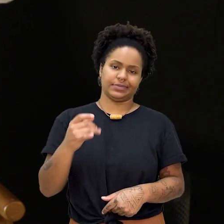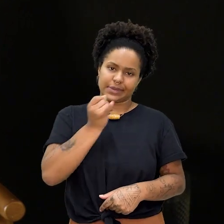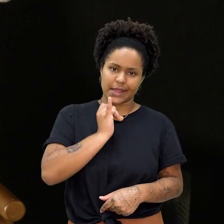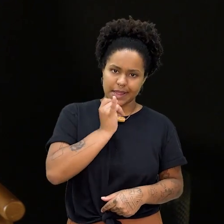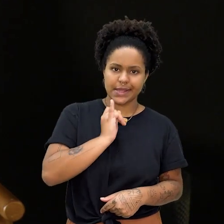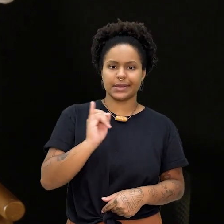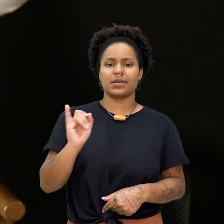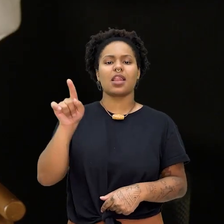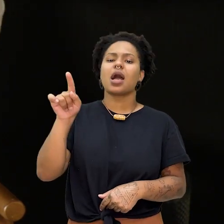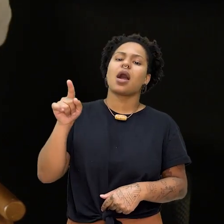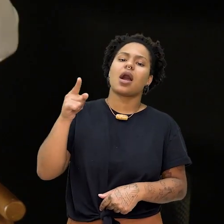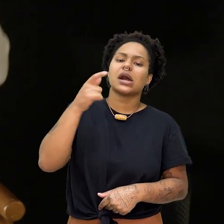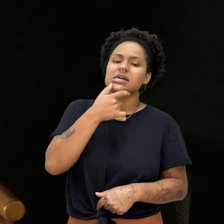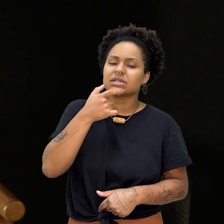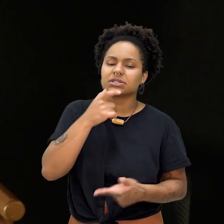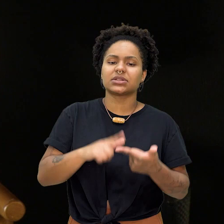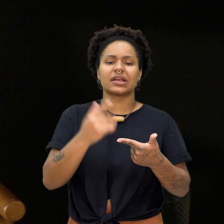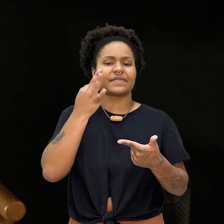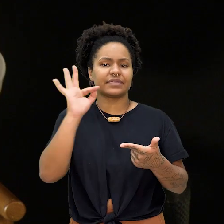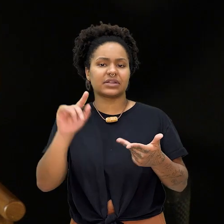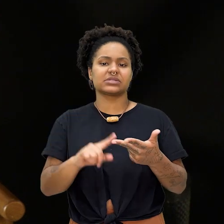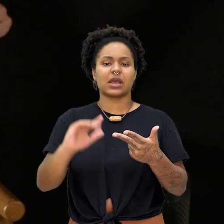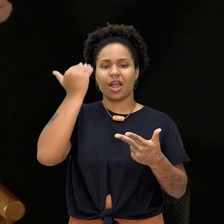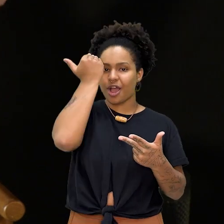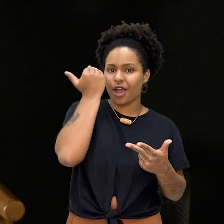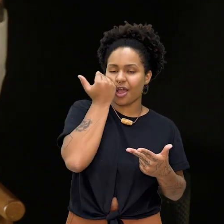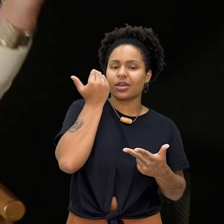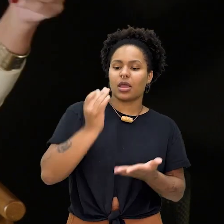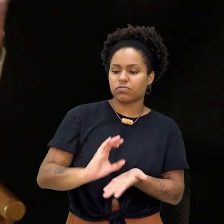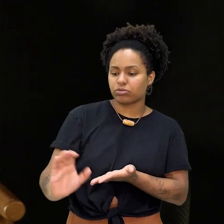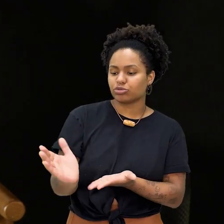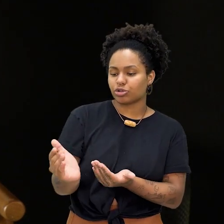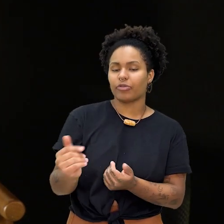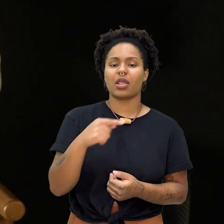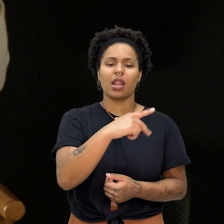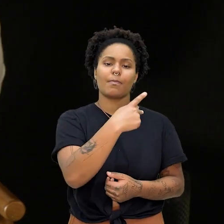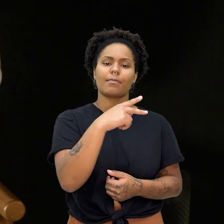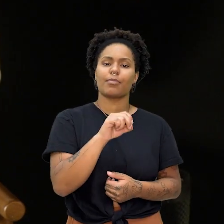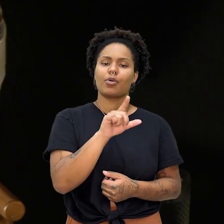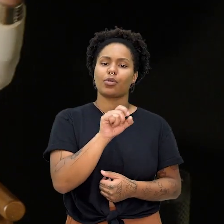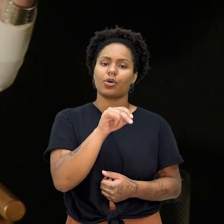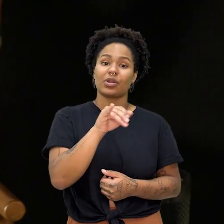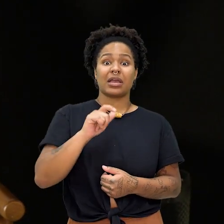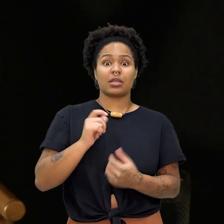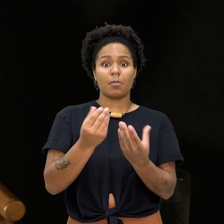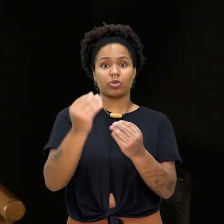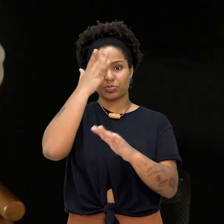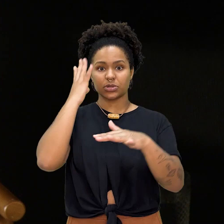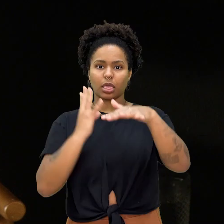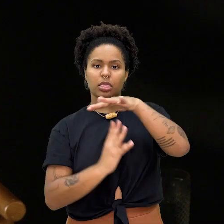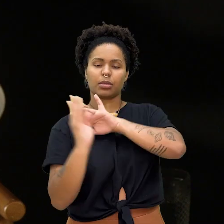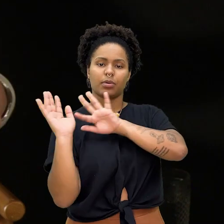por exemplo, Reino Unido, França e Coreia beneficiando jovens. Na Polônia, onde tem muitos refugiados